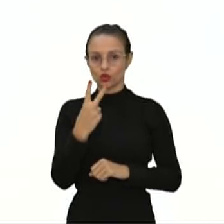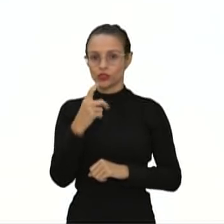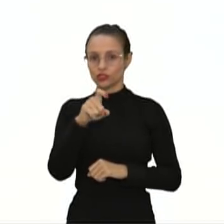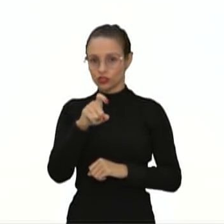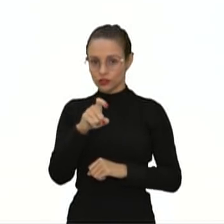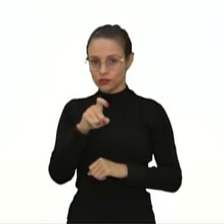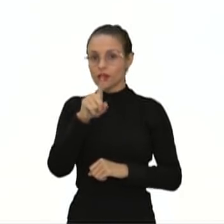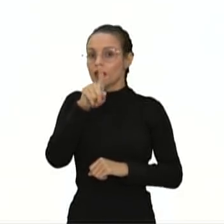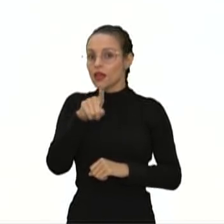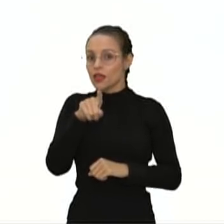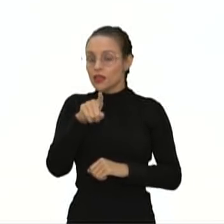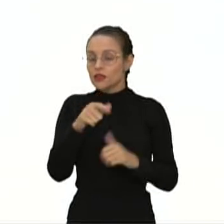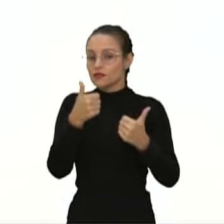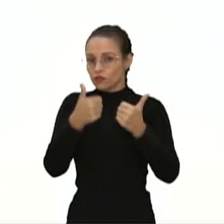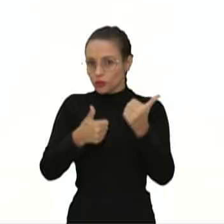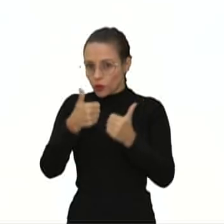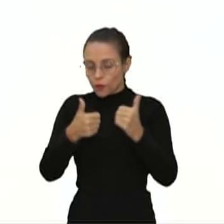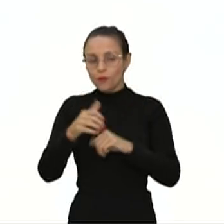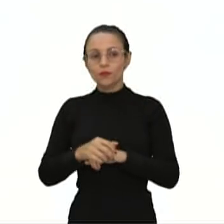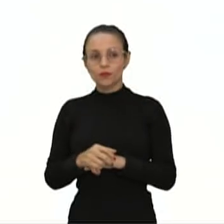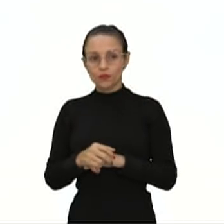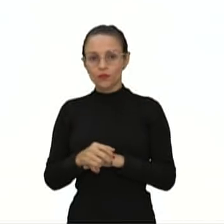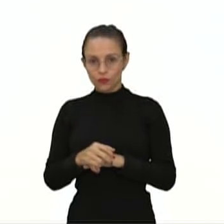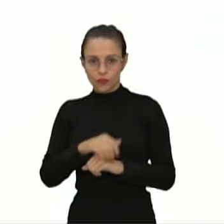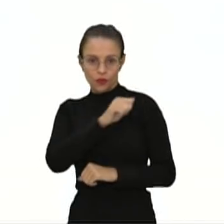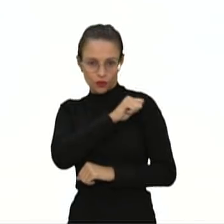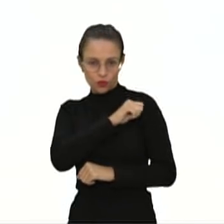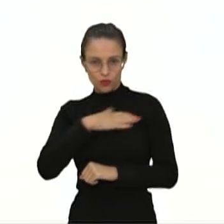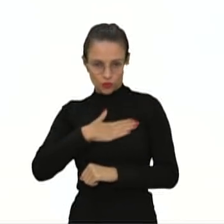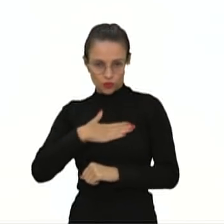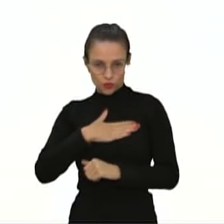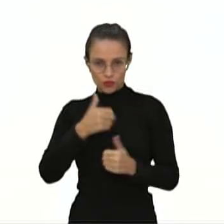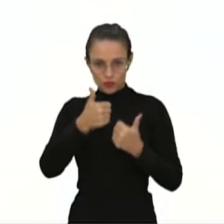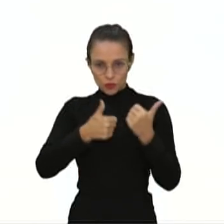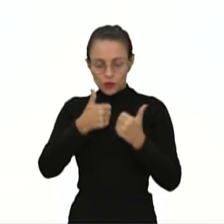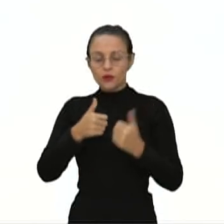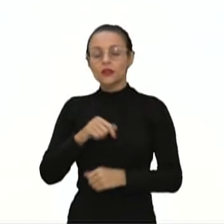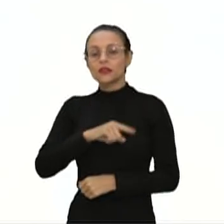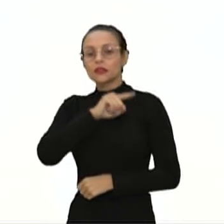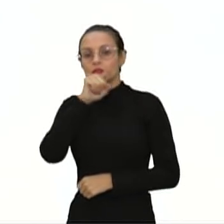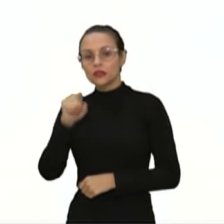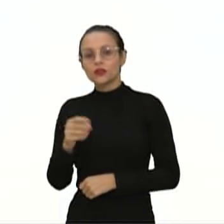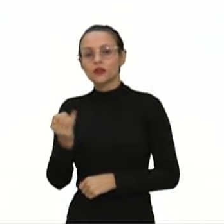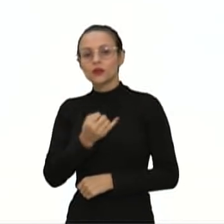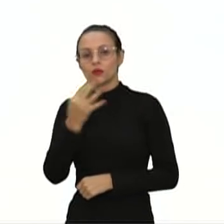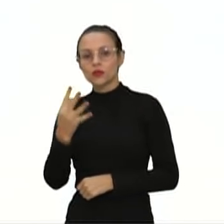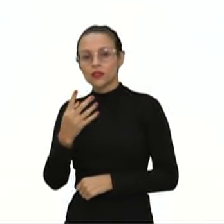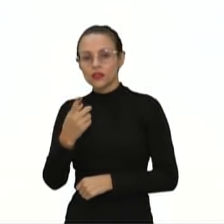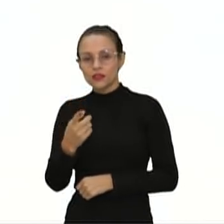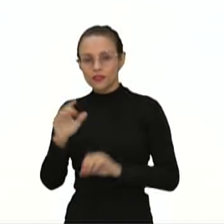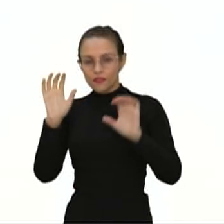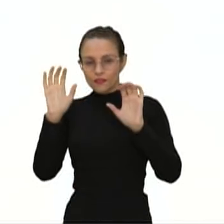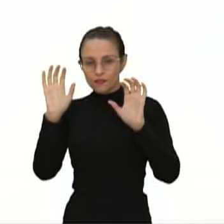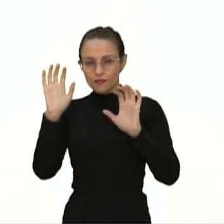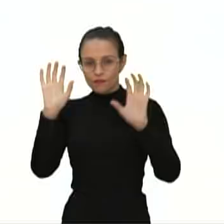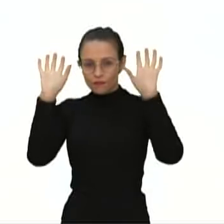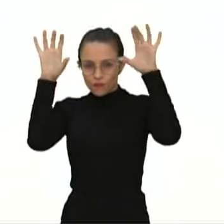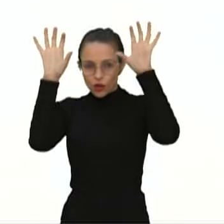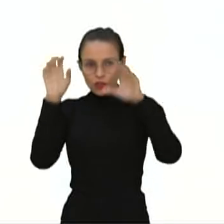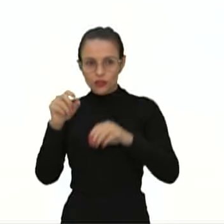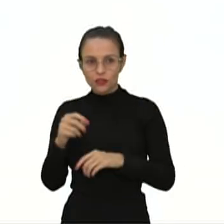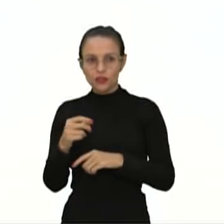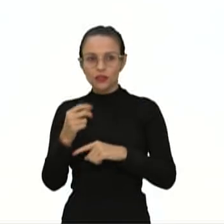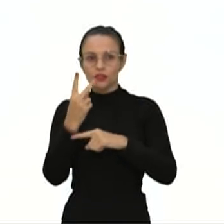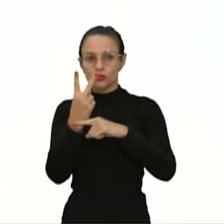2x está a quantidade de futebol, né, de alunos que gostam de futebol. E a quantidade de vôlei está aqui, ó,